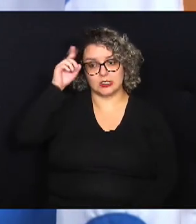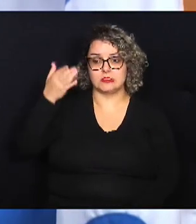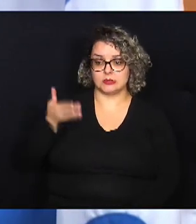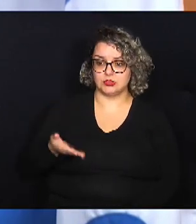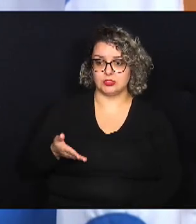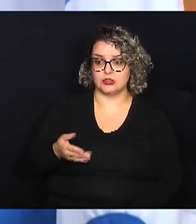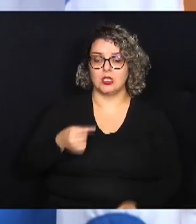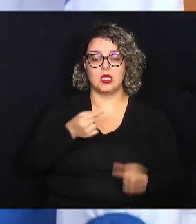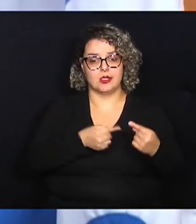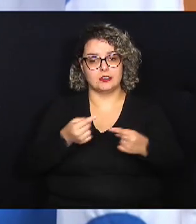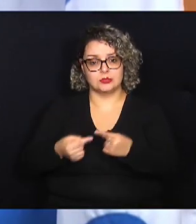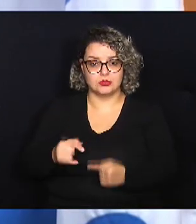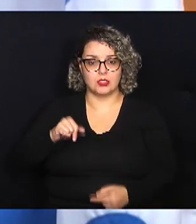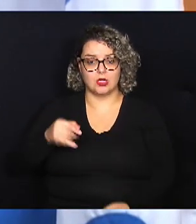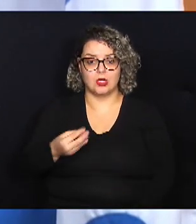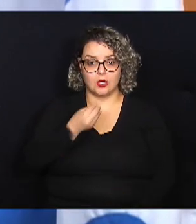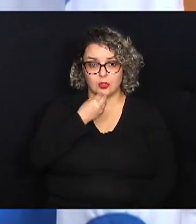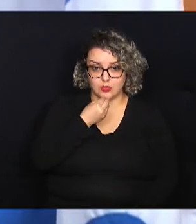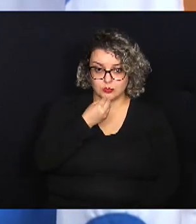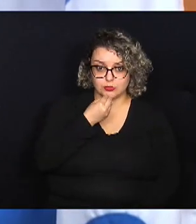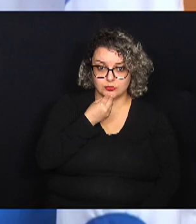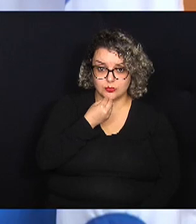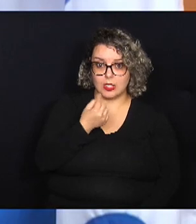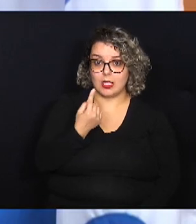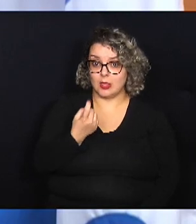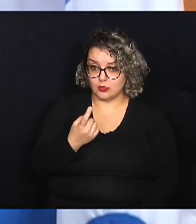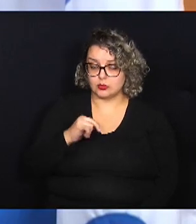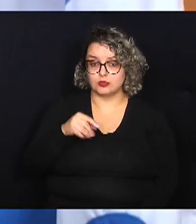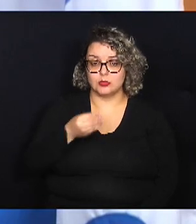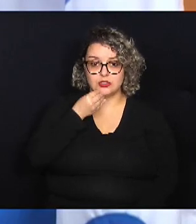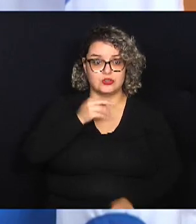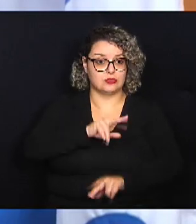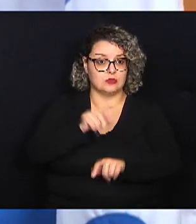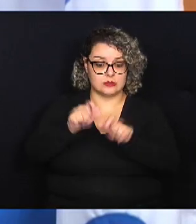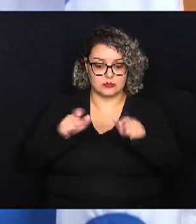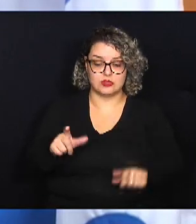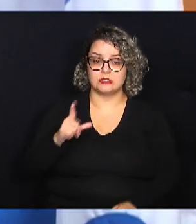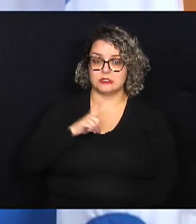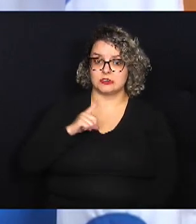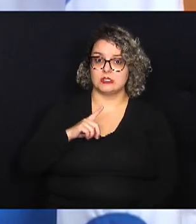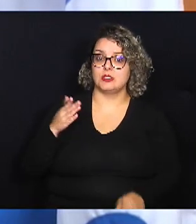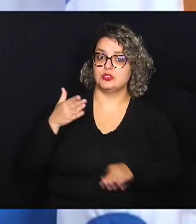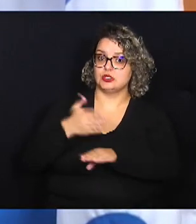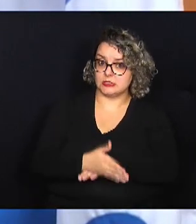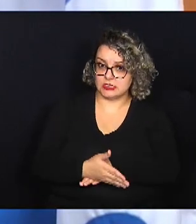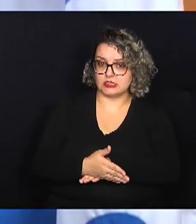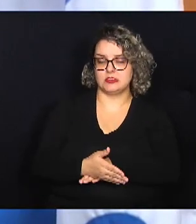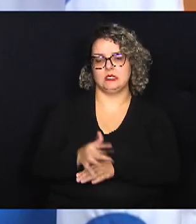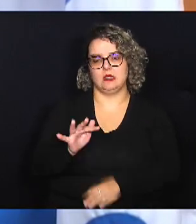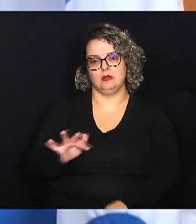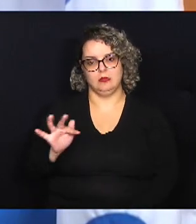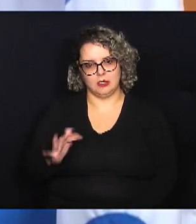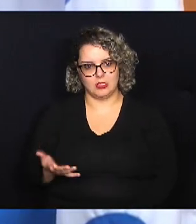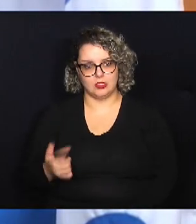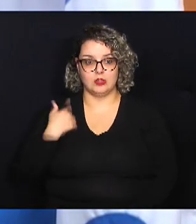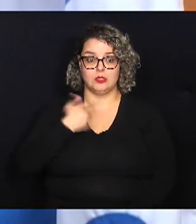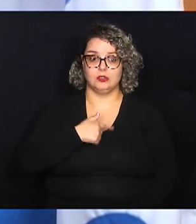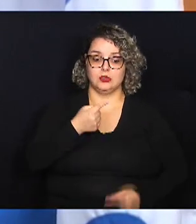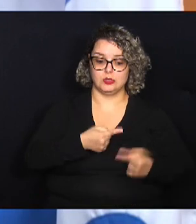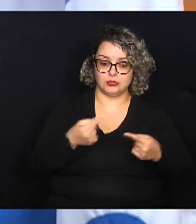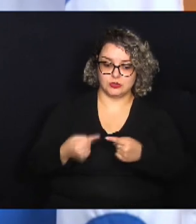gente discutir a oportunidade, a única oportunidade que muitas pessoas têm de acessar a universidade, né? A gente discutiu aqui